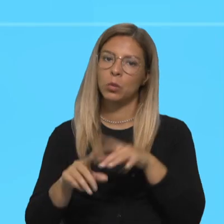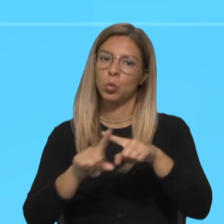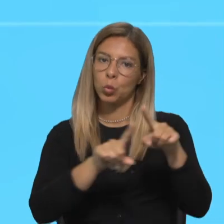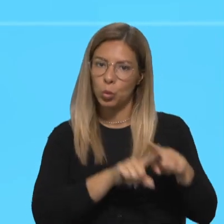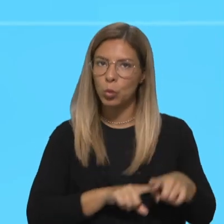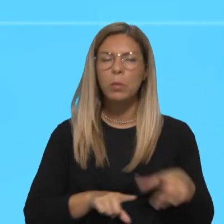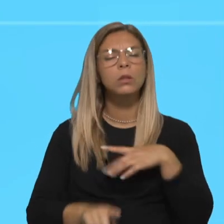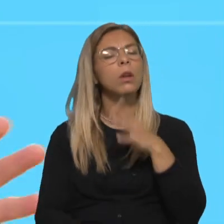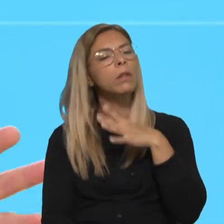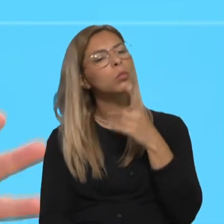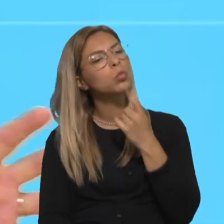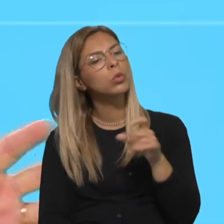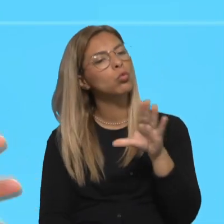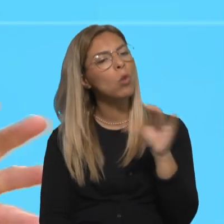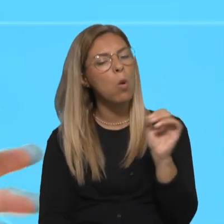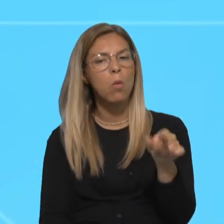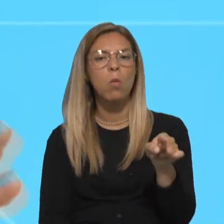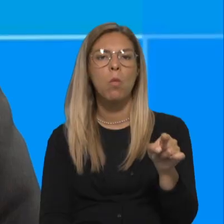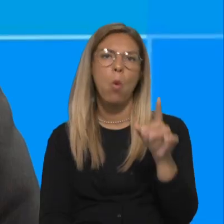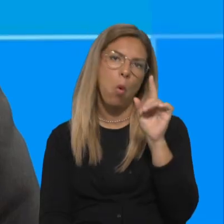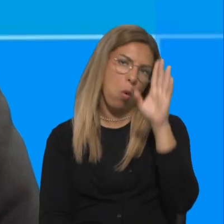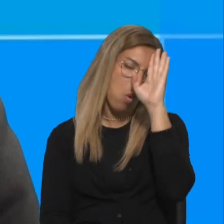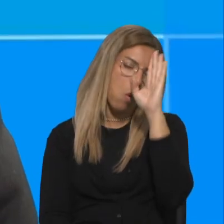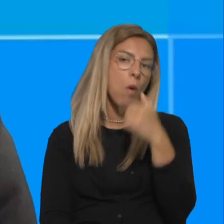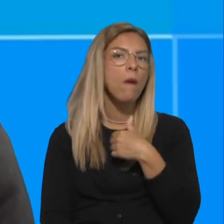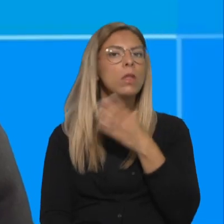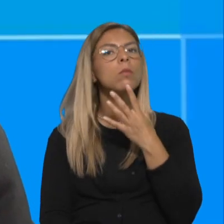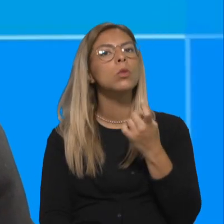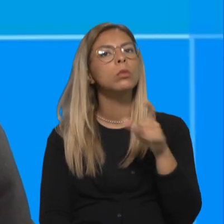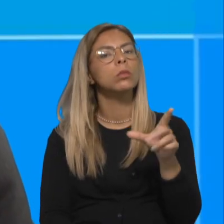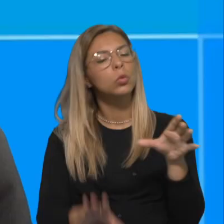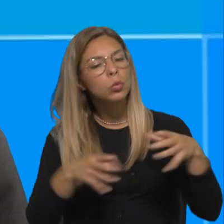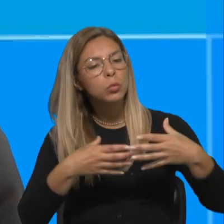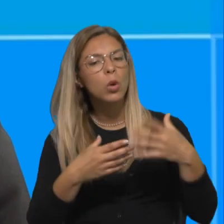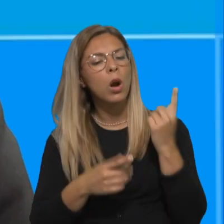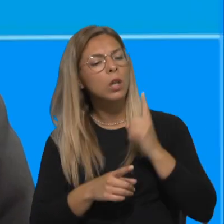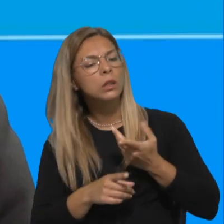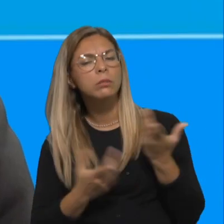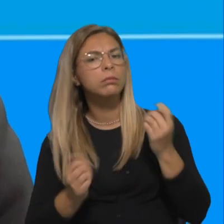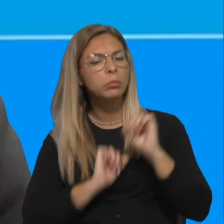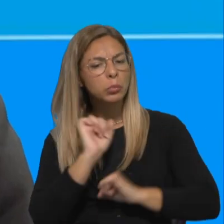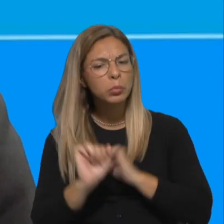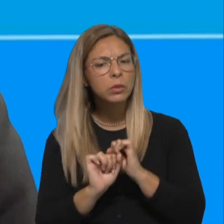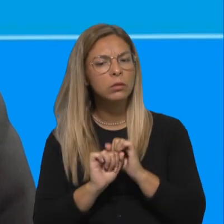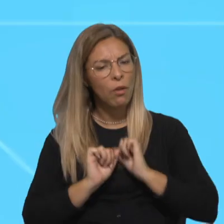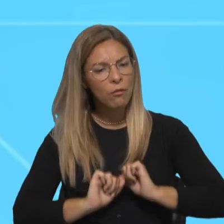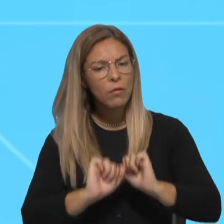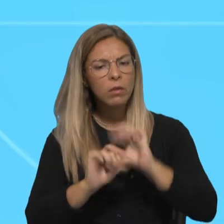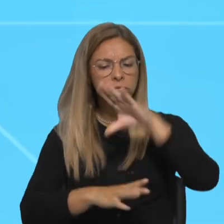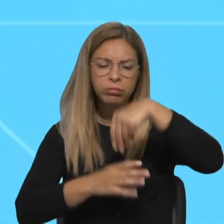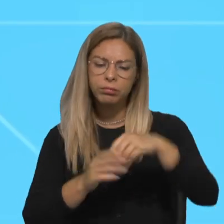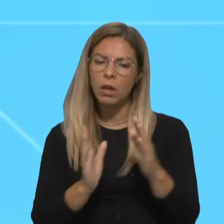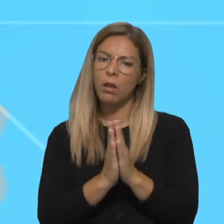por lhe perguntar o que é esta confederação e o que é que ela diz sobre a pertença à Igreja numa